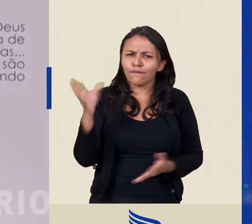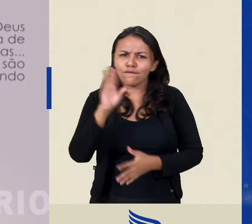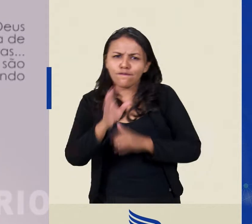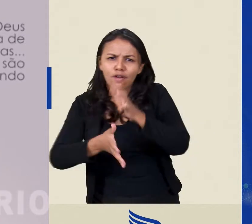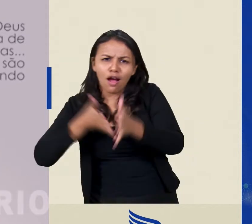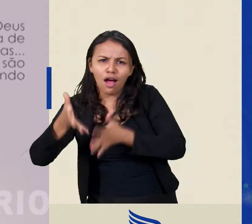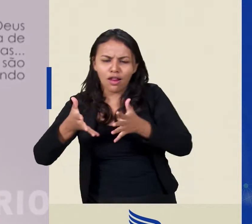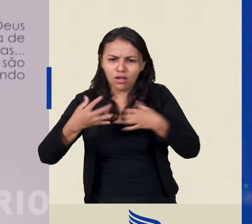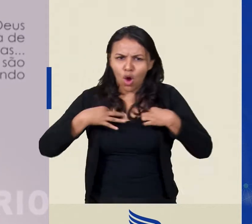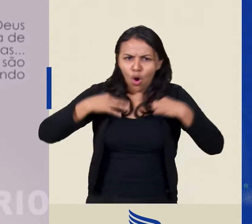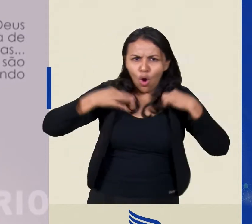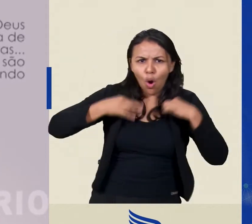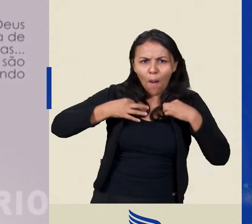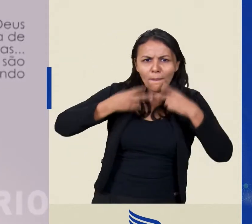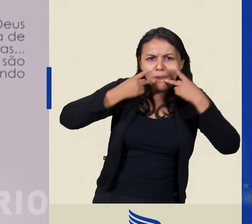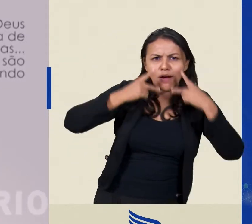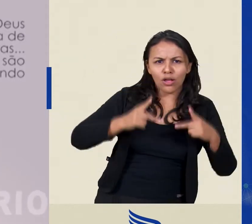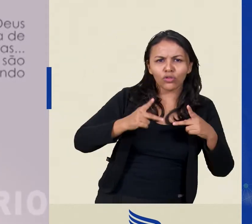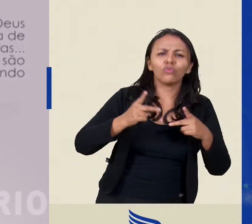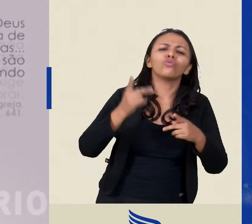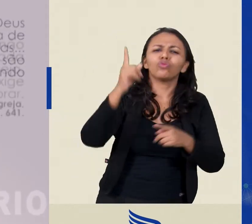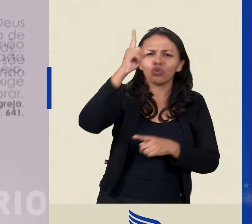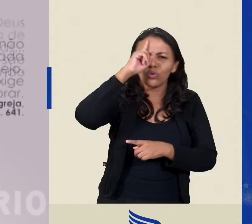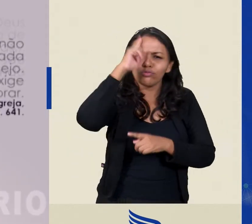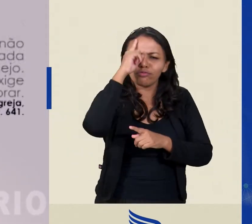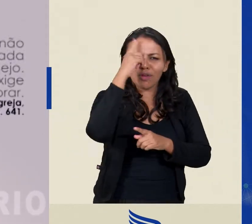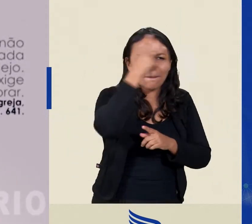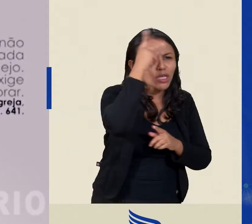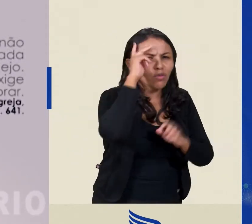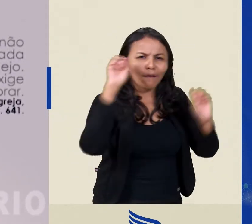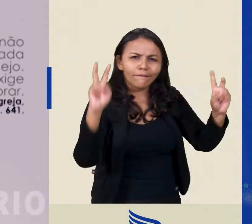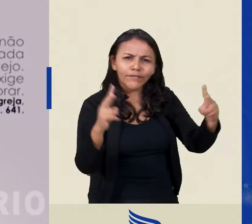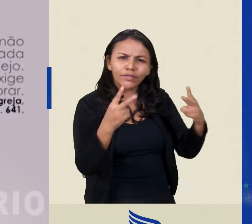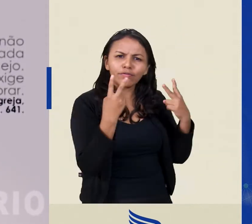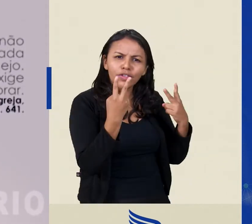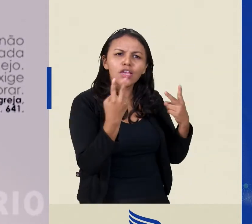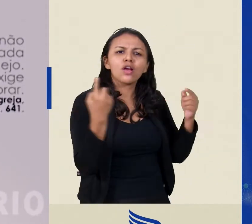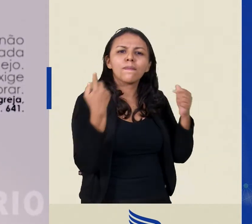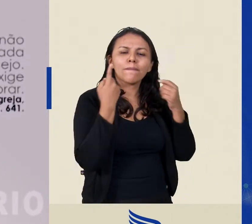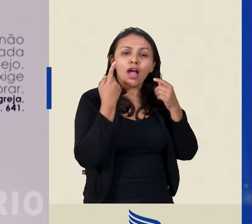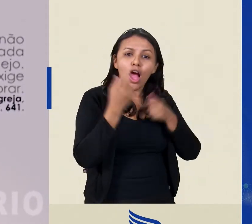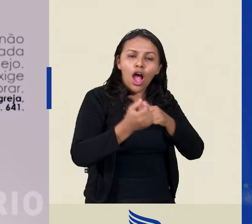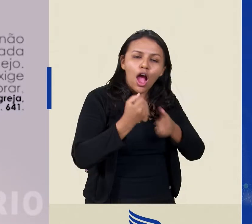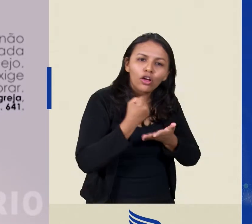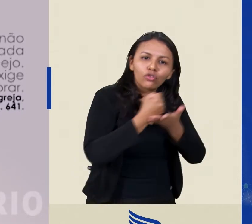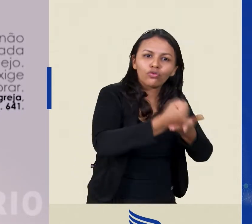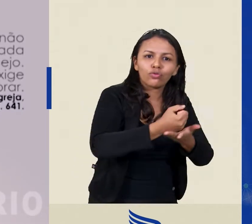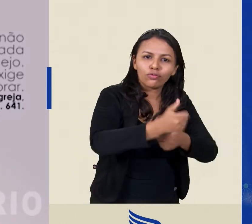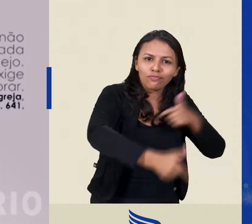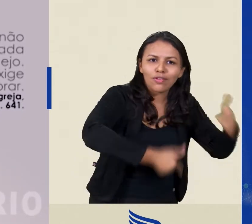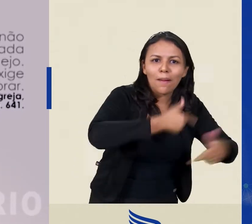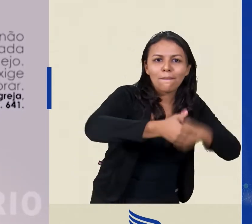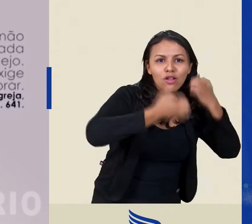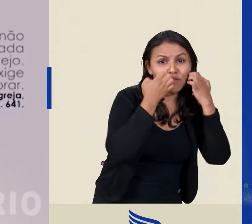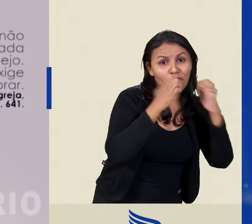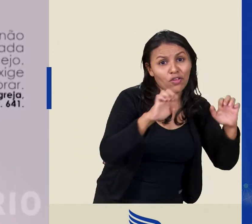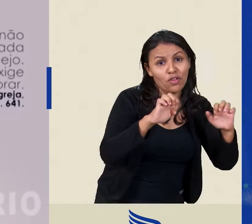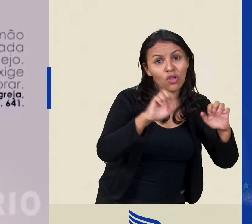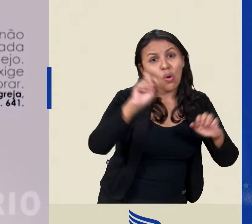são pregadores vivos e diários, juntando com Cristo ou espalhando. Isso não é